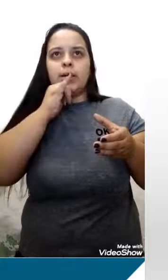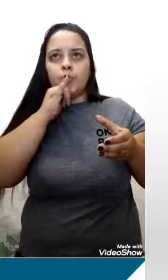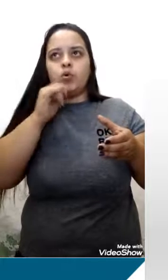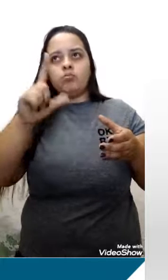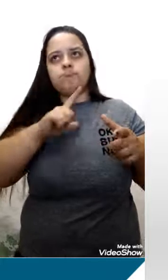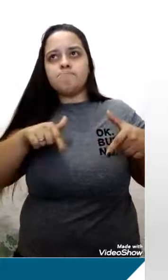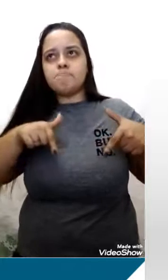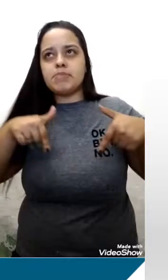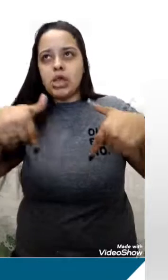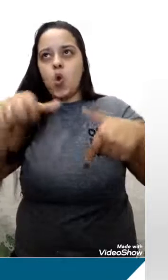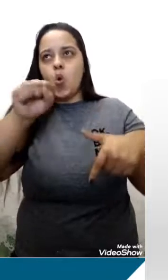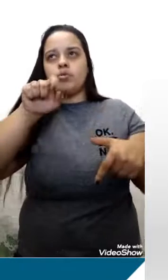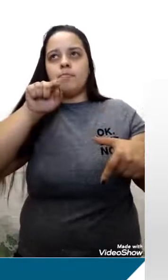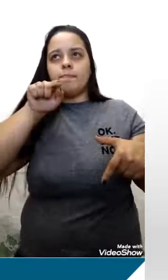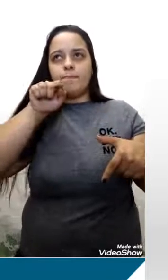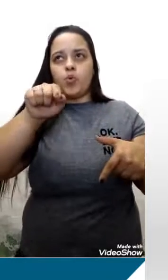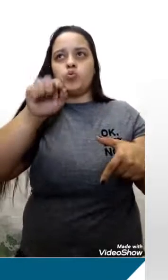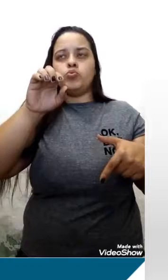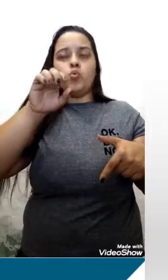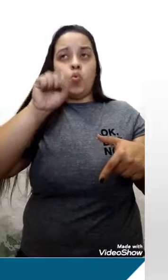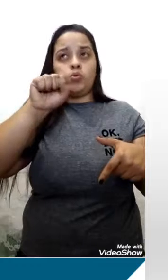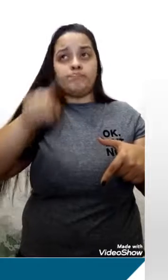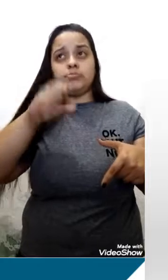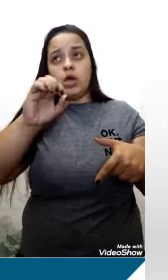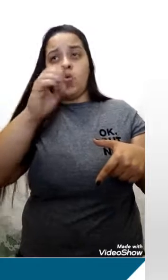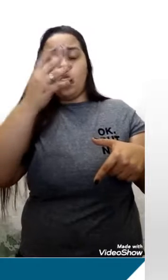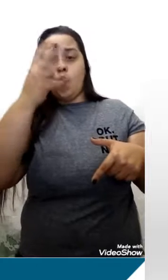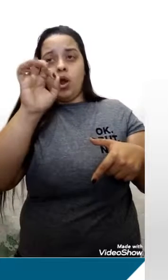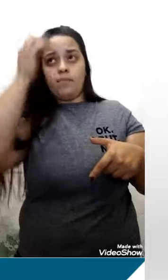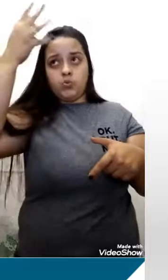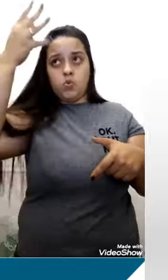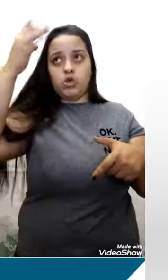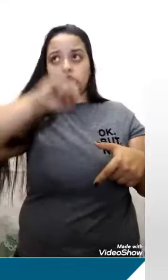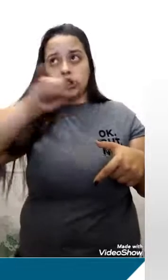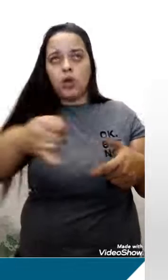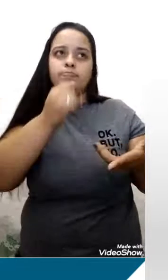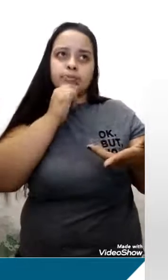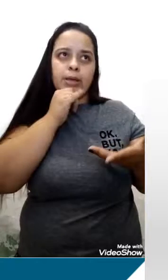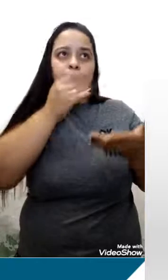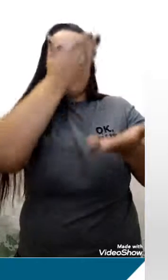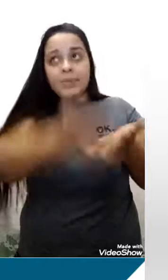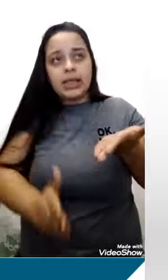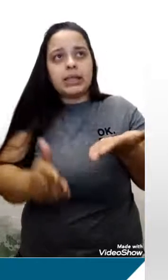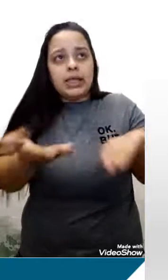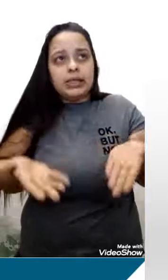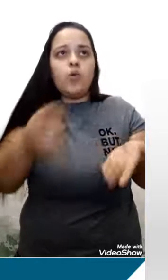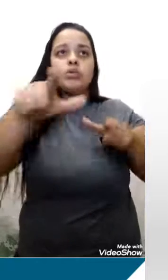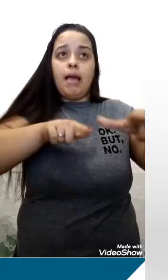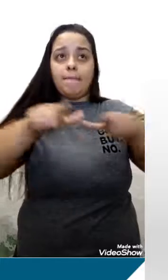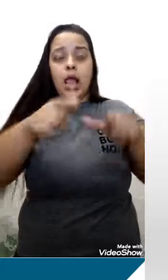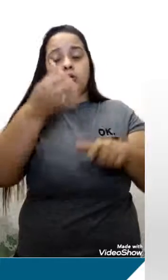joule, incluindo as possíveis perdas. Então, esse é o trabalho motriz, certo?